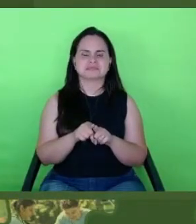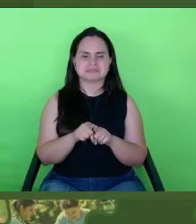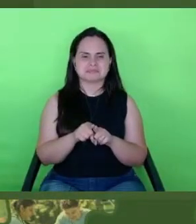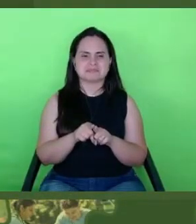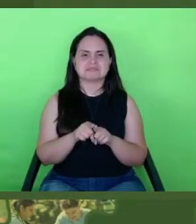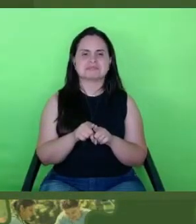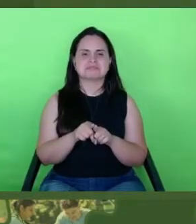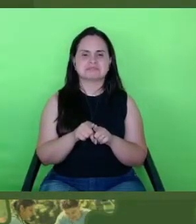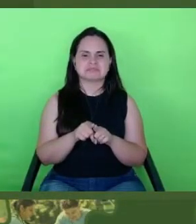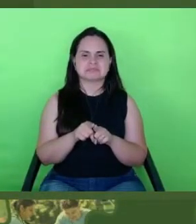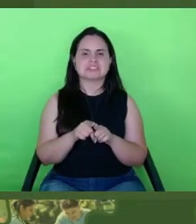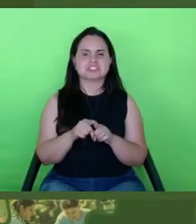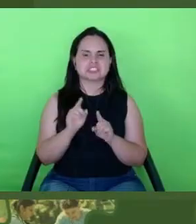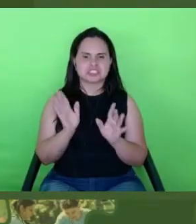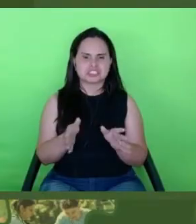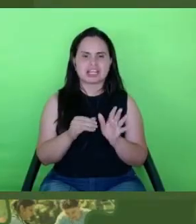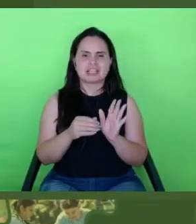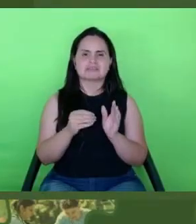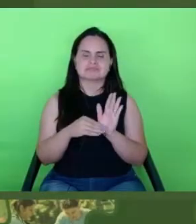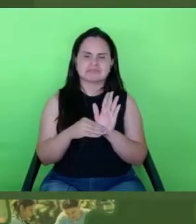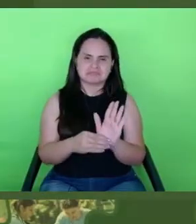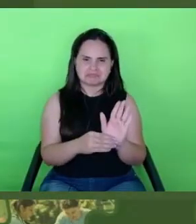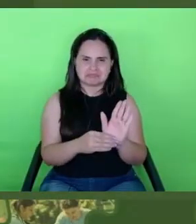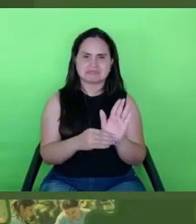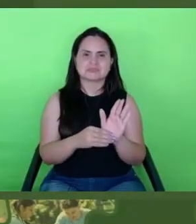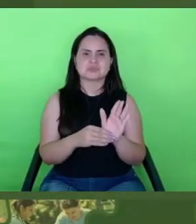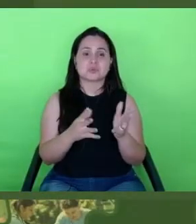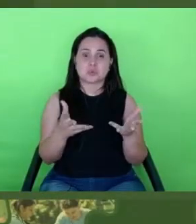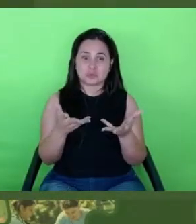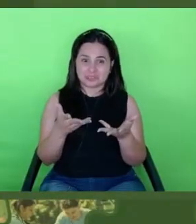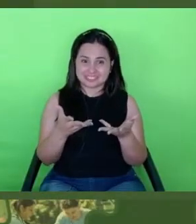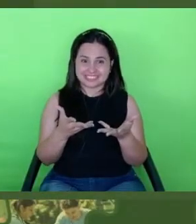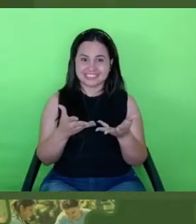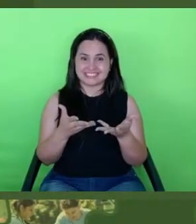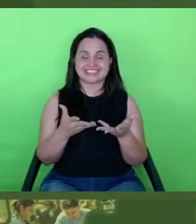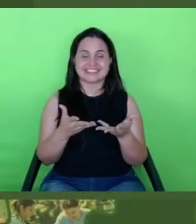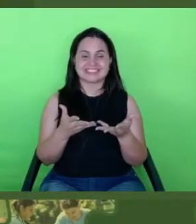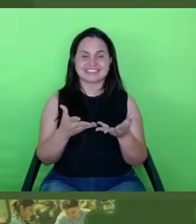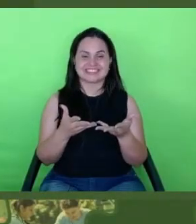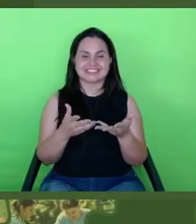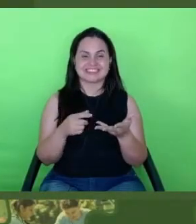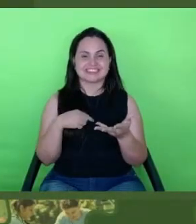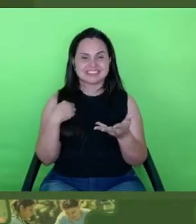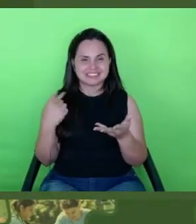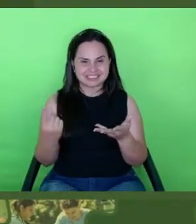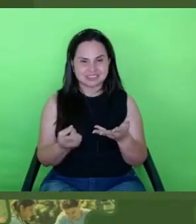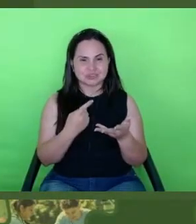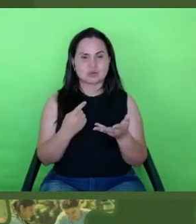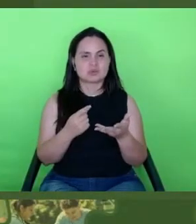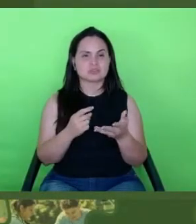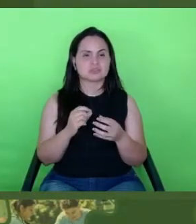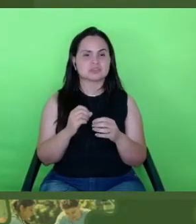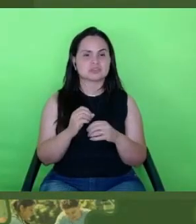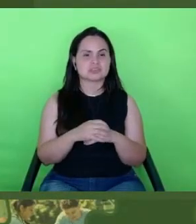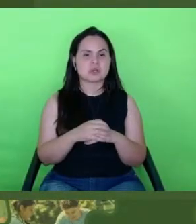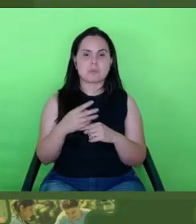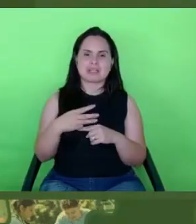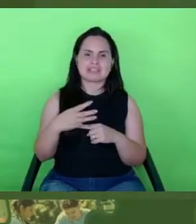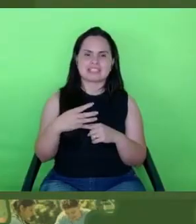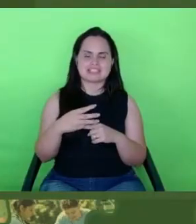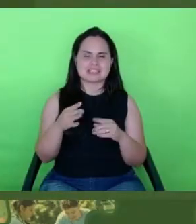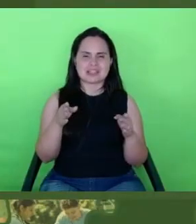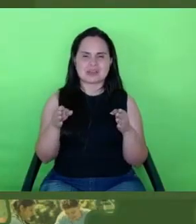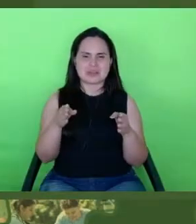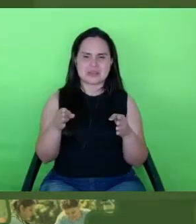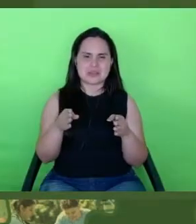essa essência aí para nós, então fica o convite, tá? Que tenhamos uma terceira edição aí do